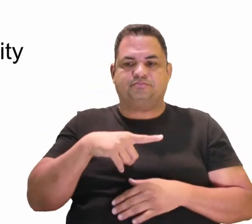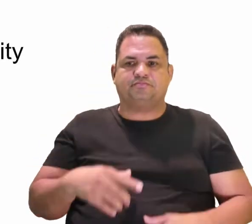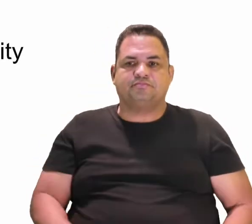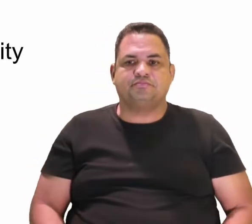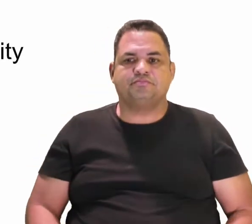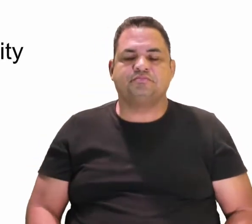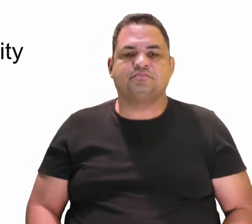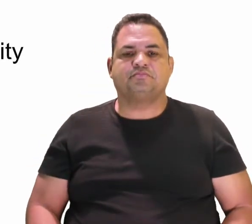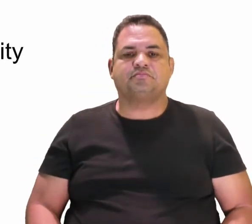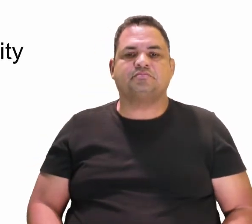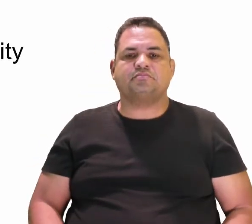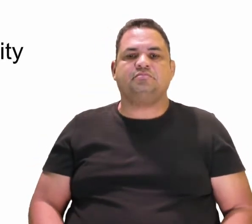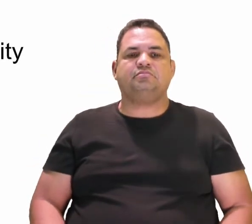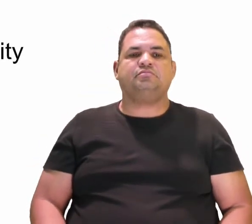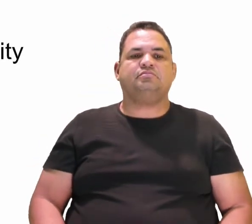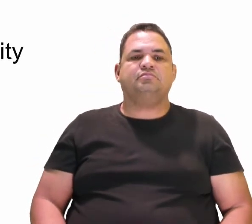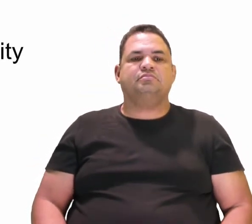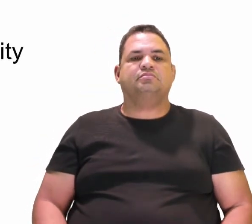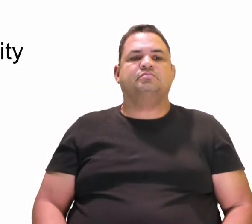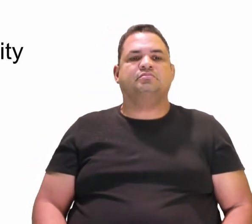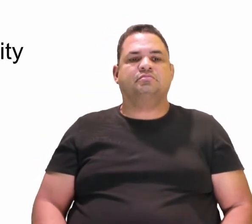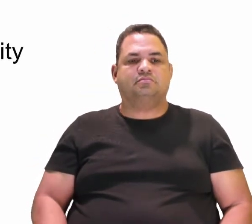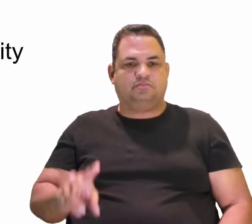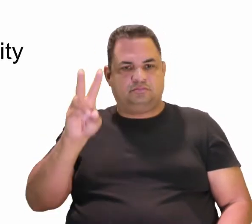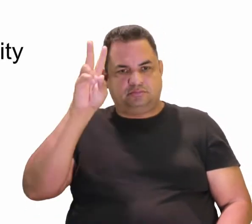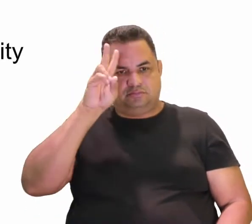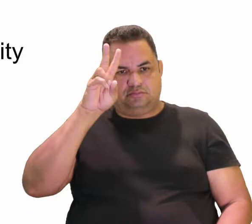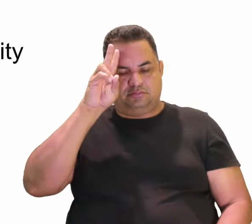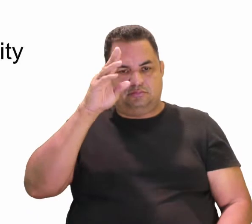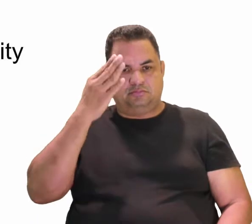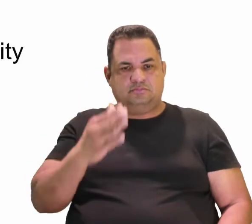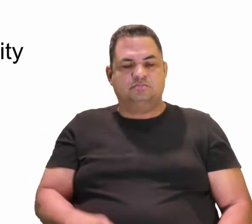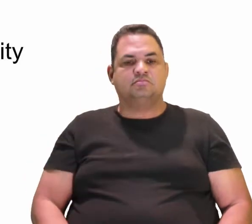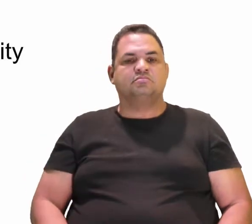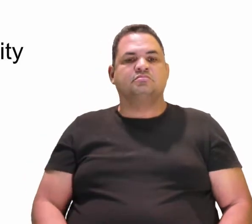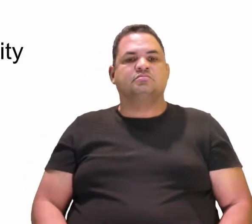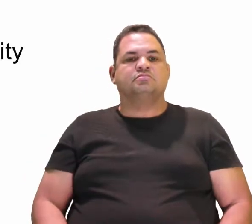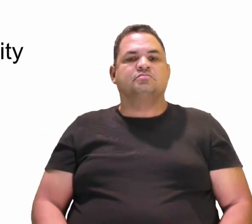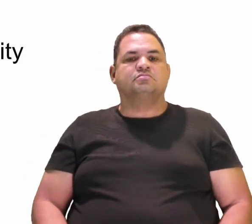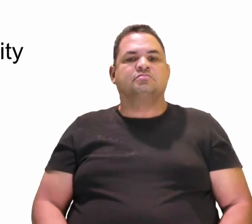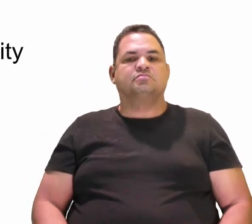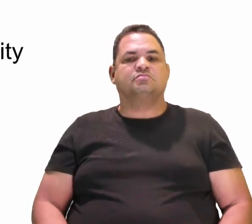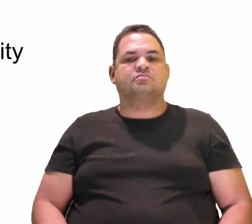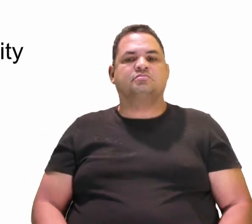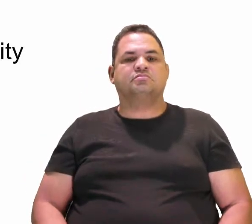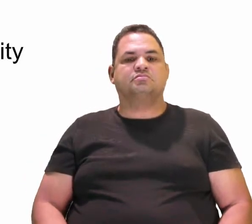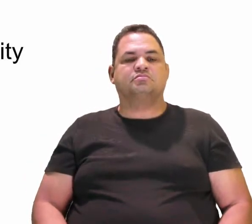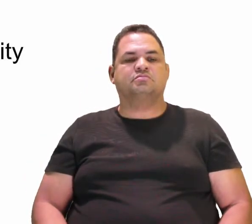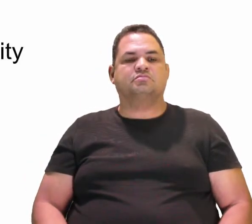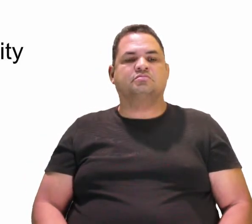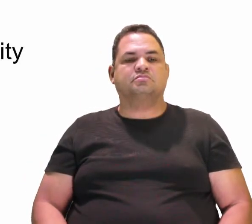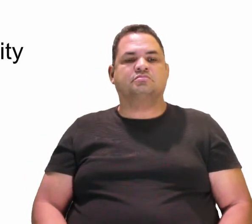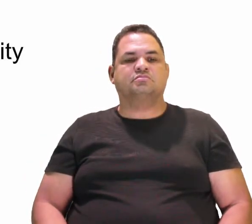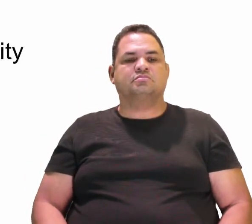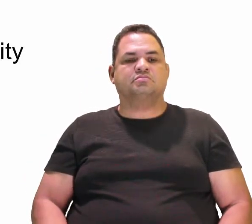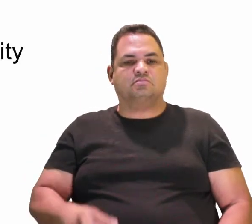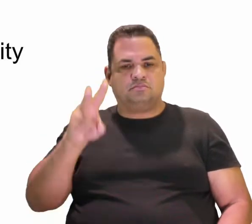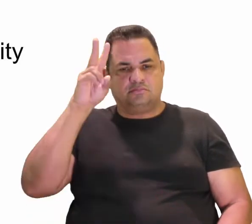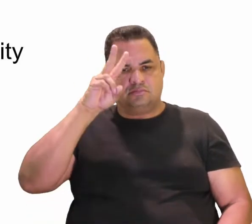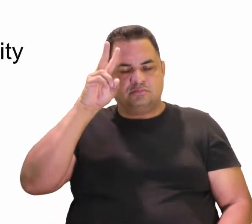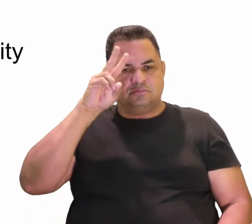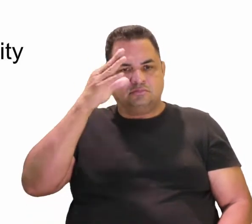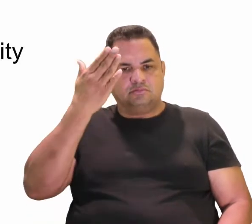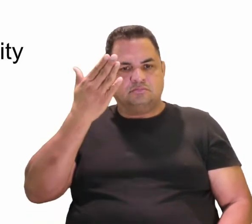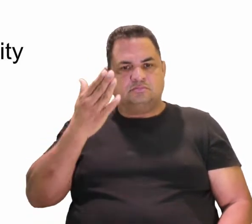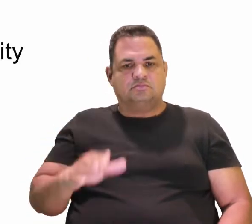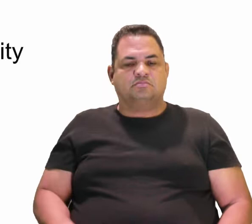uma qualidadezinha ali, não é possível. Remember, bad events can lead to good things. Lembre-se